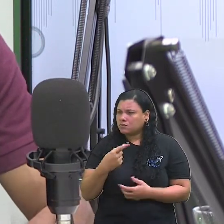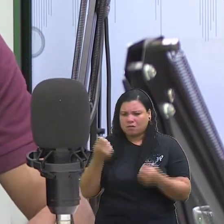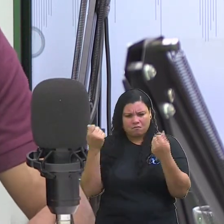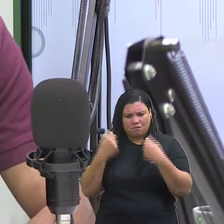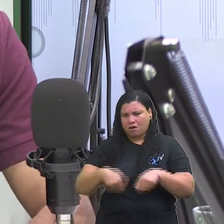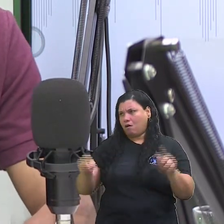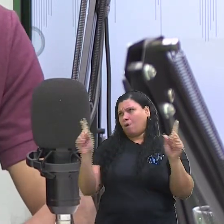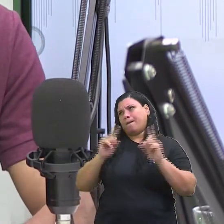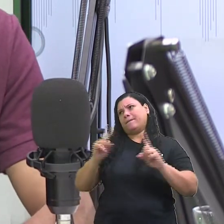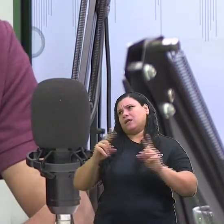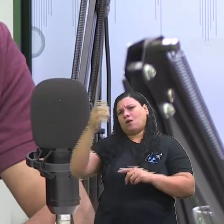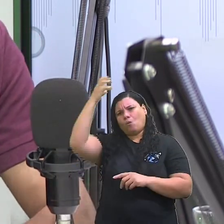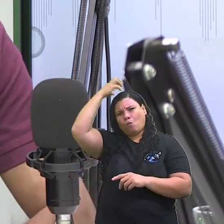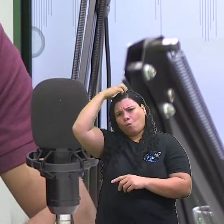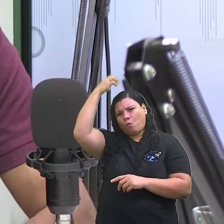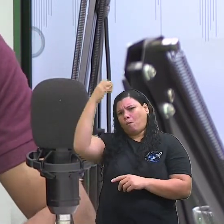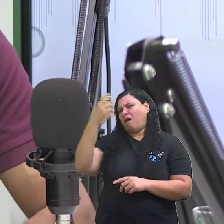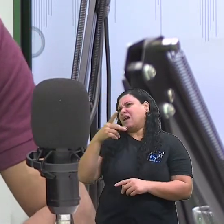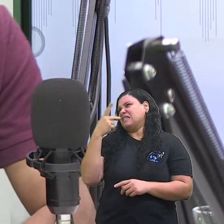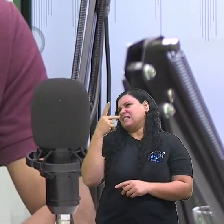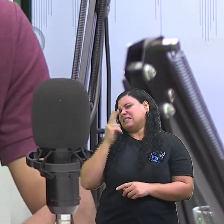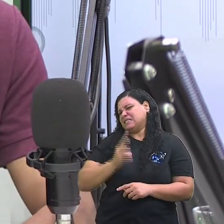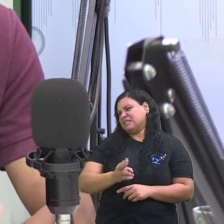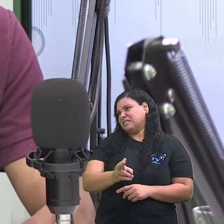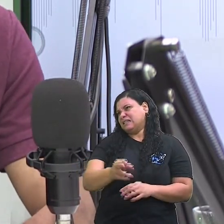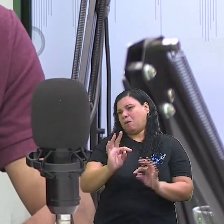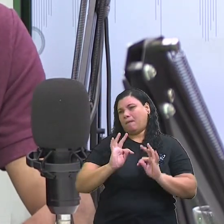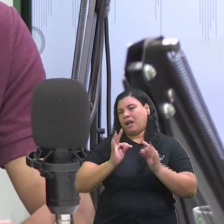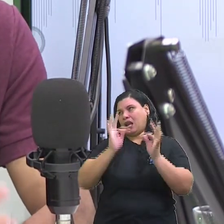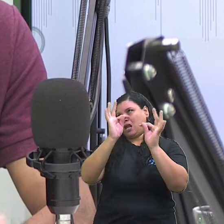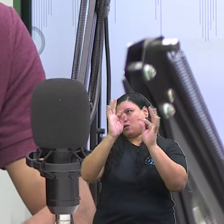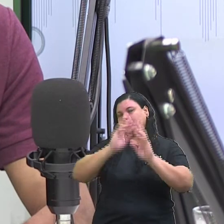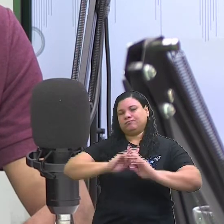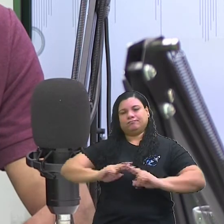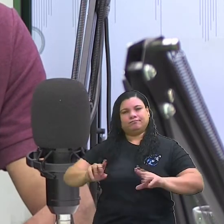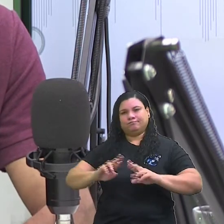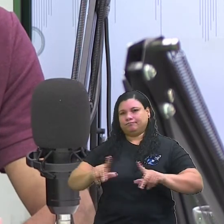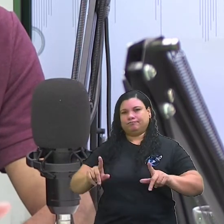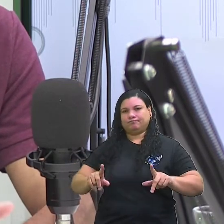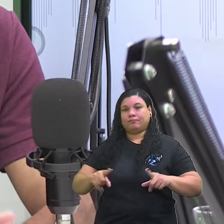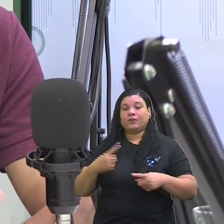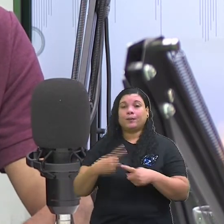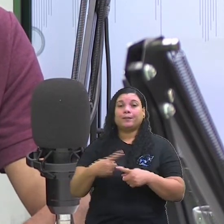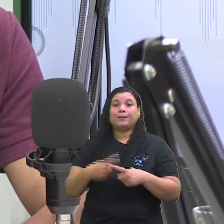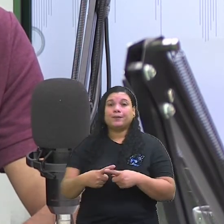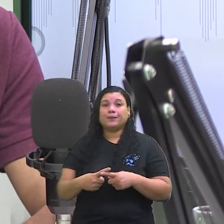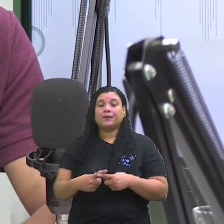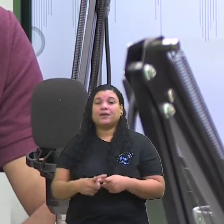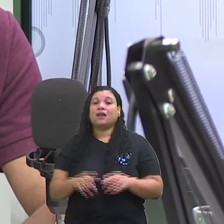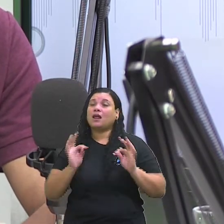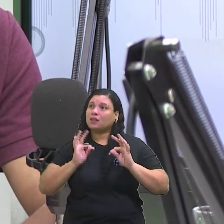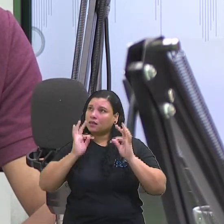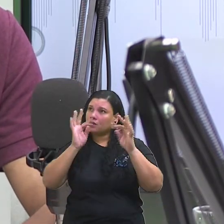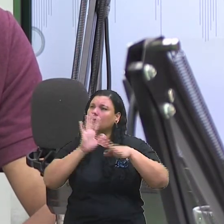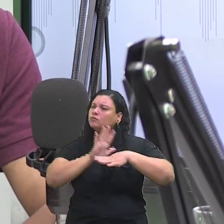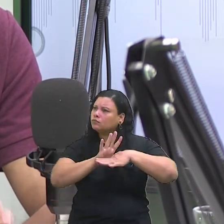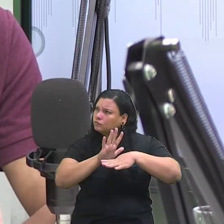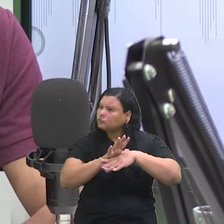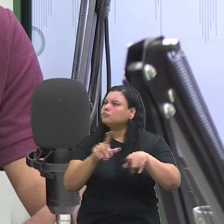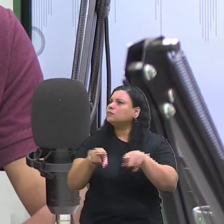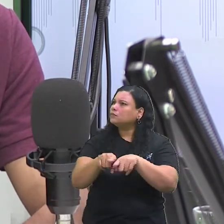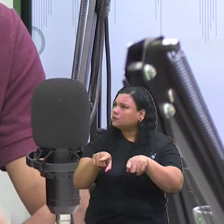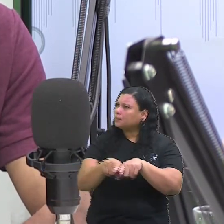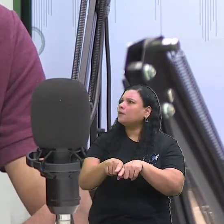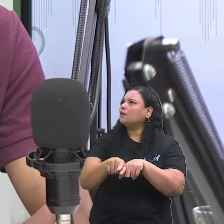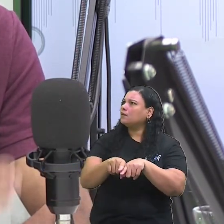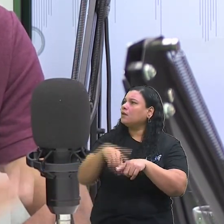tecnologias. Tecnologias são bem-vindas, tecnologias são provenientes do fato de Deus ter dado sabedoria e